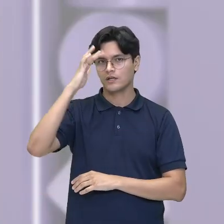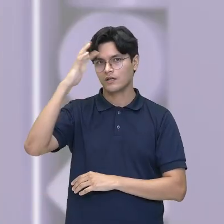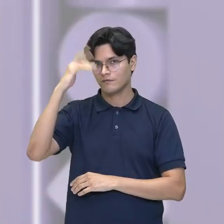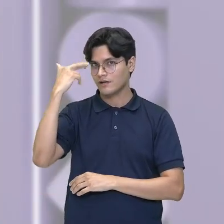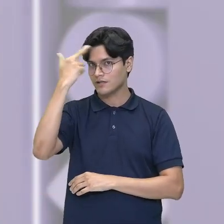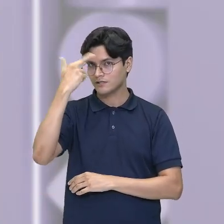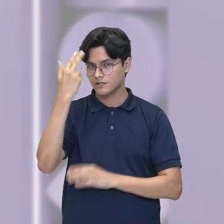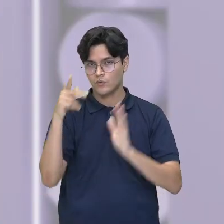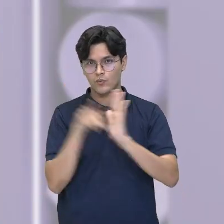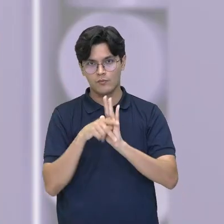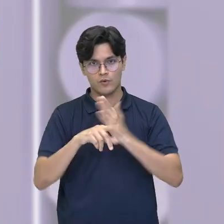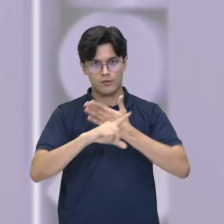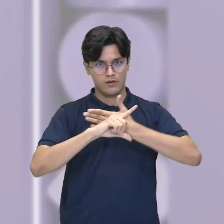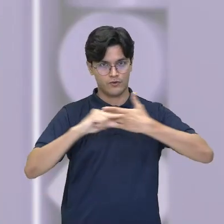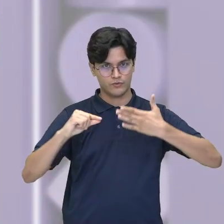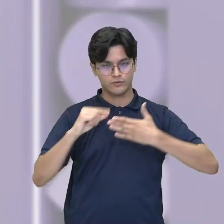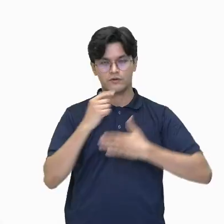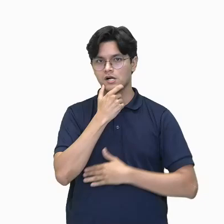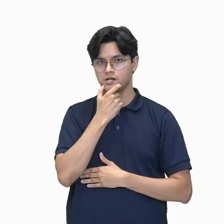chamado John Donne.